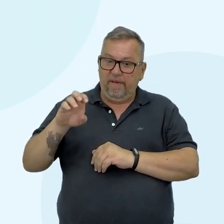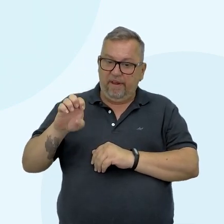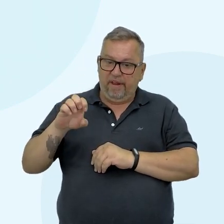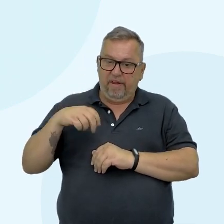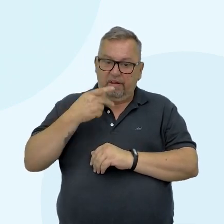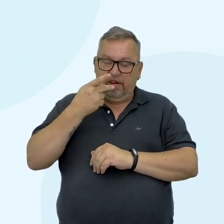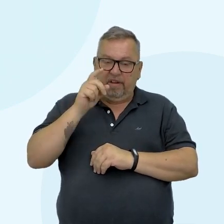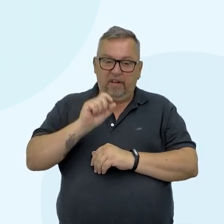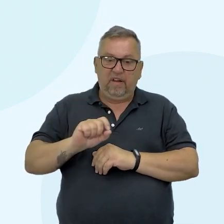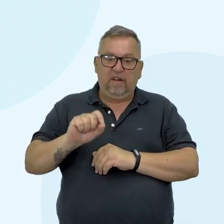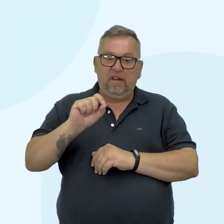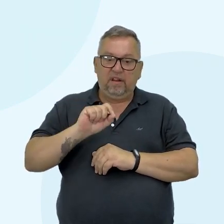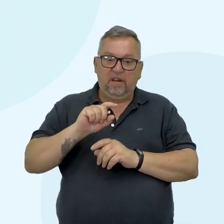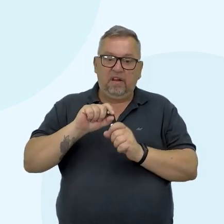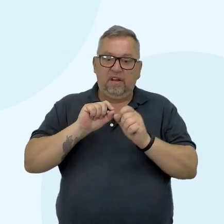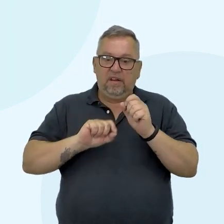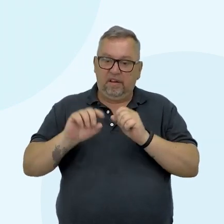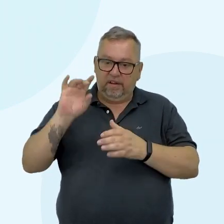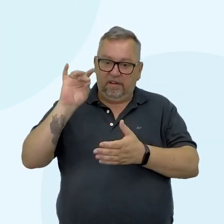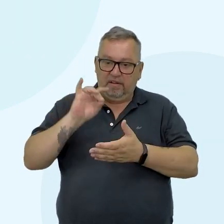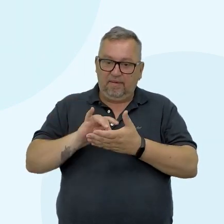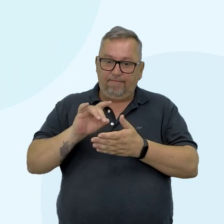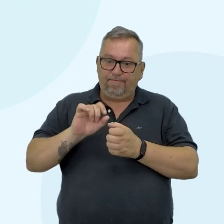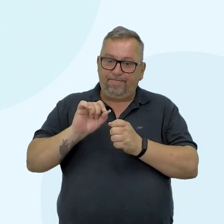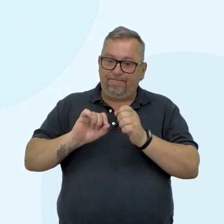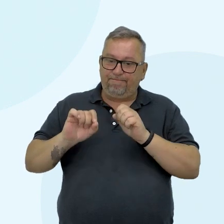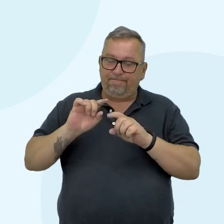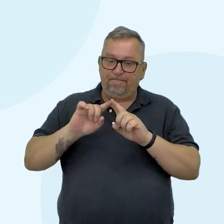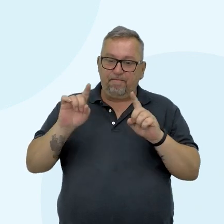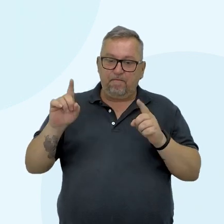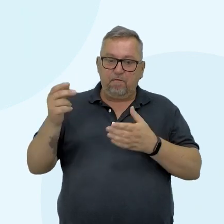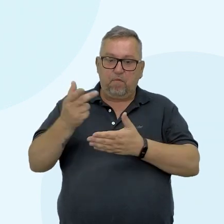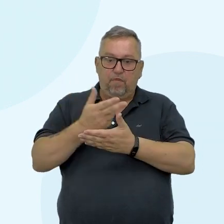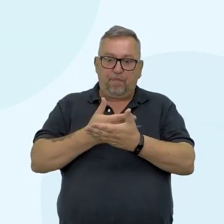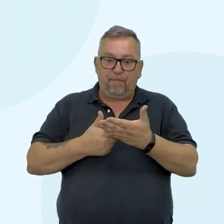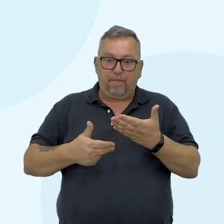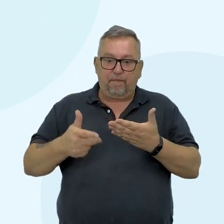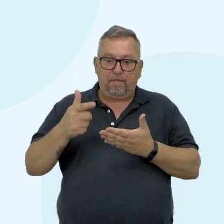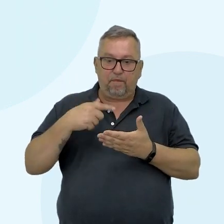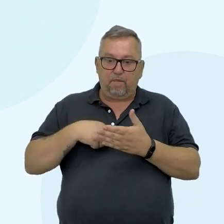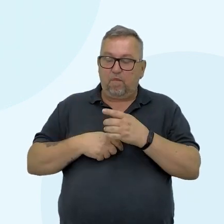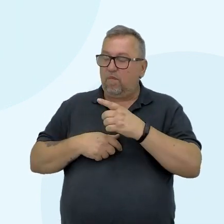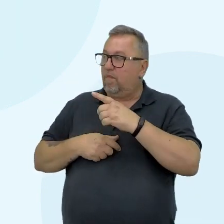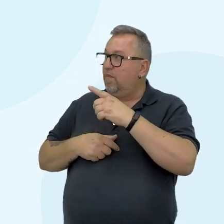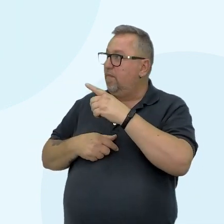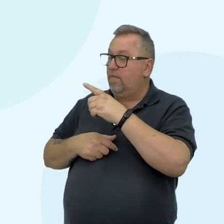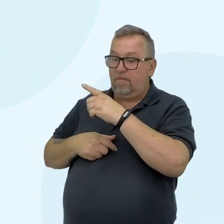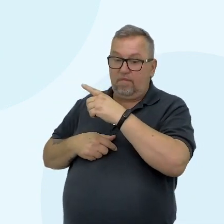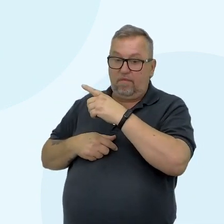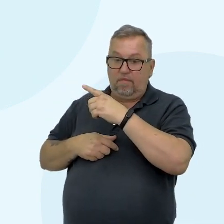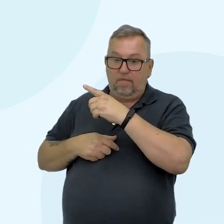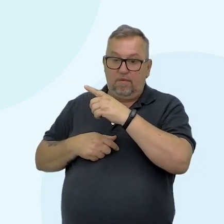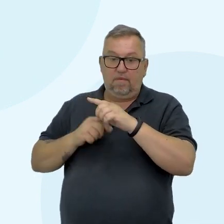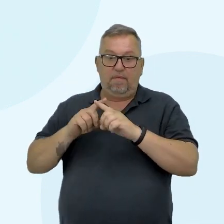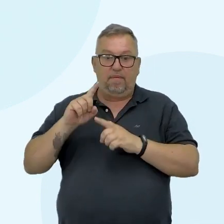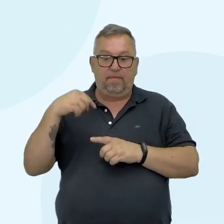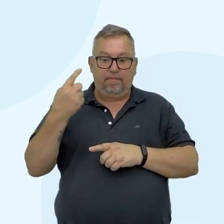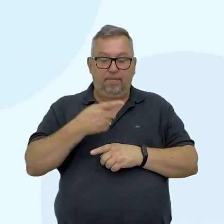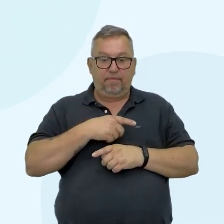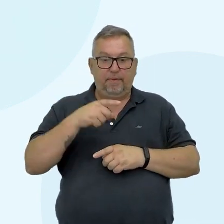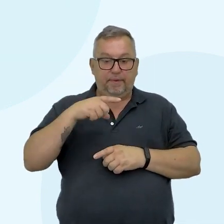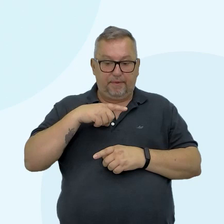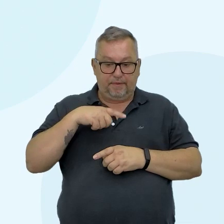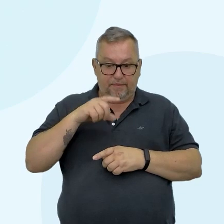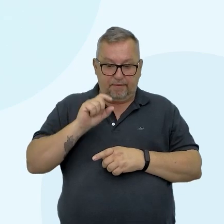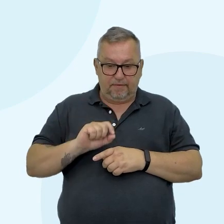ele propõe é que a realidade ela seja esquadrinhada dessa forma como vocês estão vendo. Para a gente